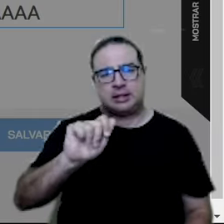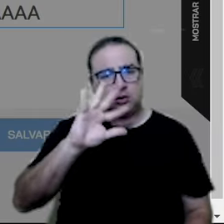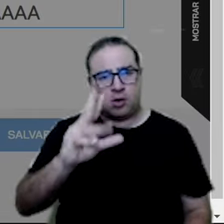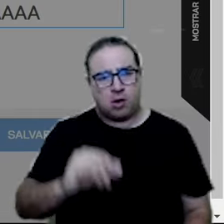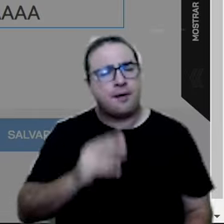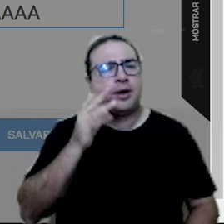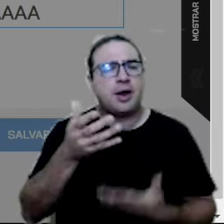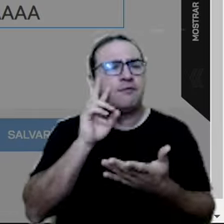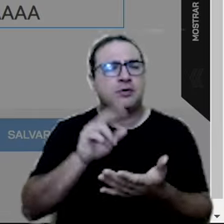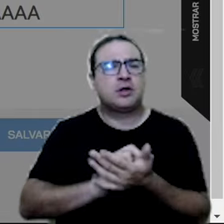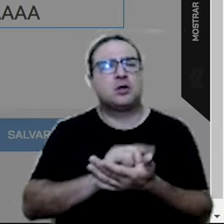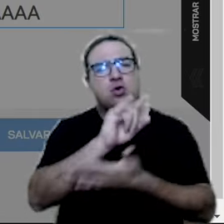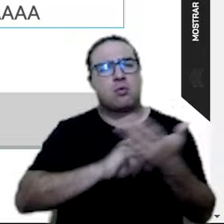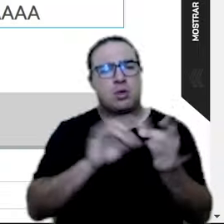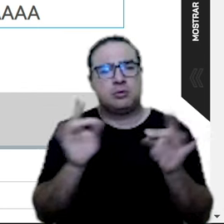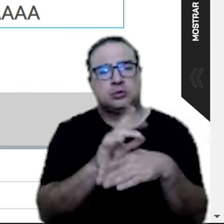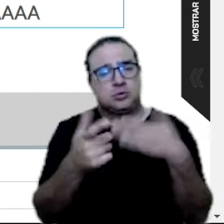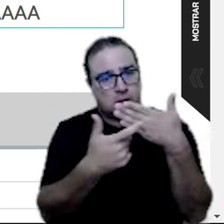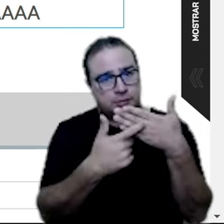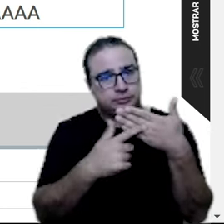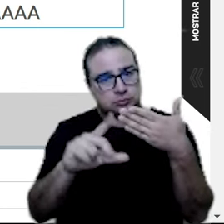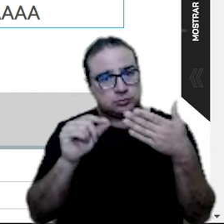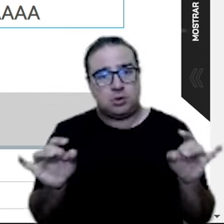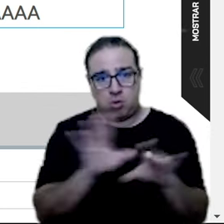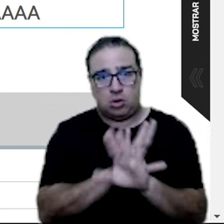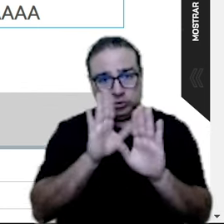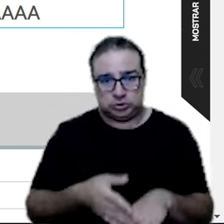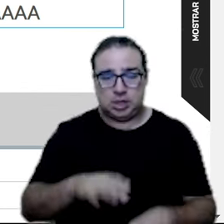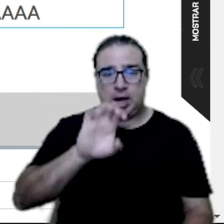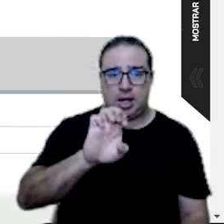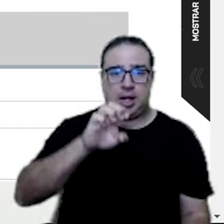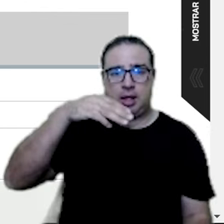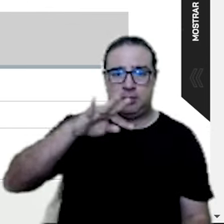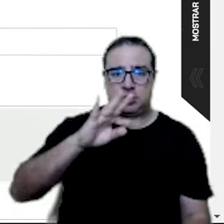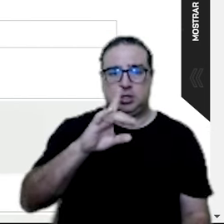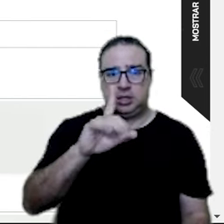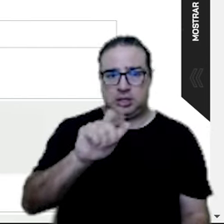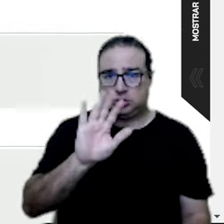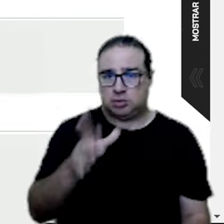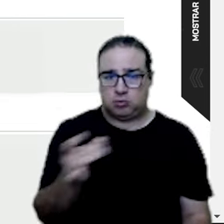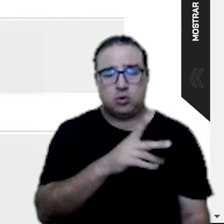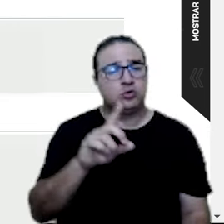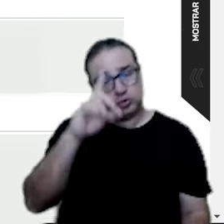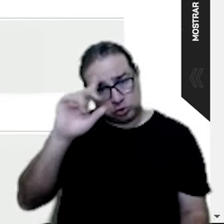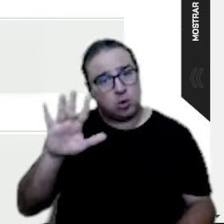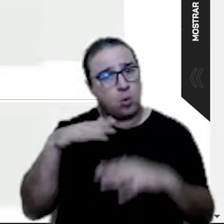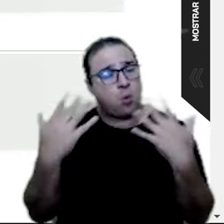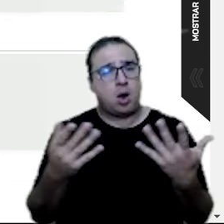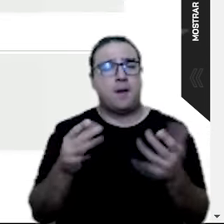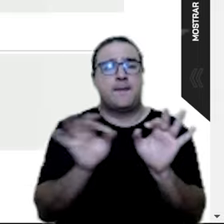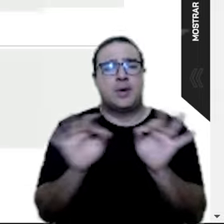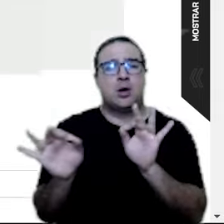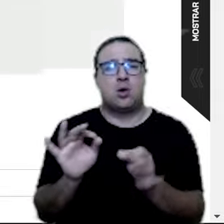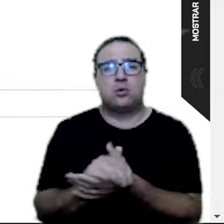observação olhar o documento emitido né ele tá lá com a situação emitida vem aqui a data da emissão para quem foi